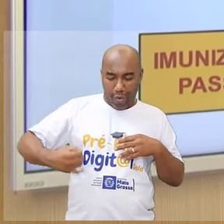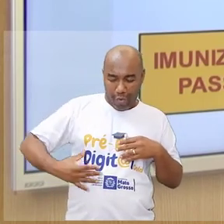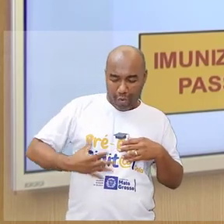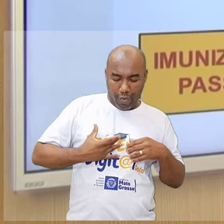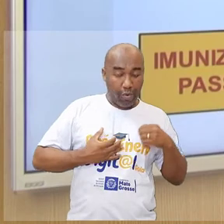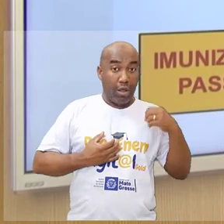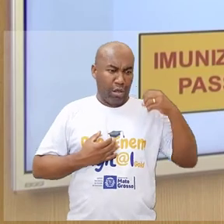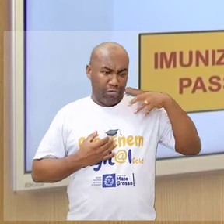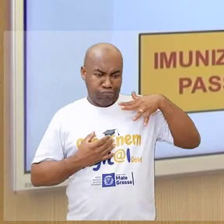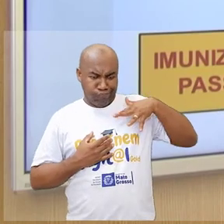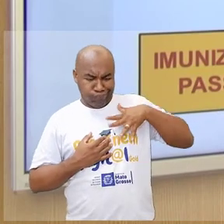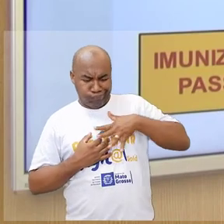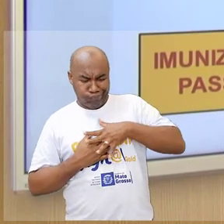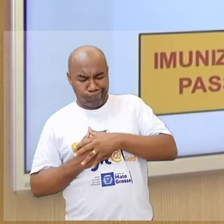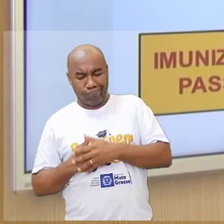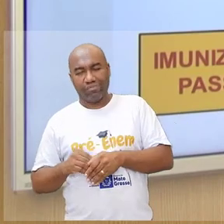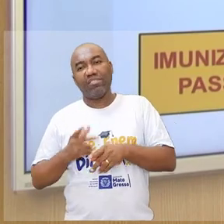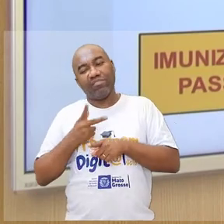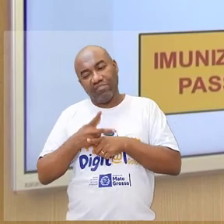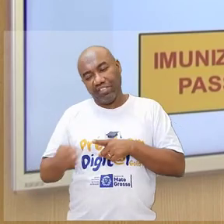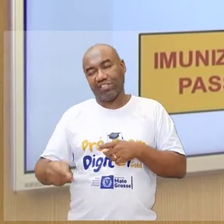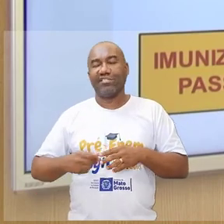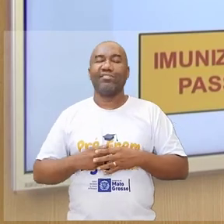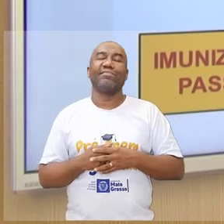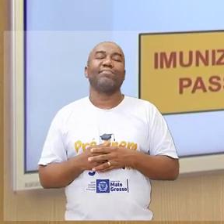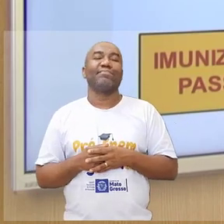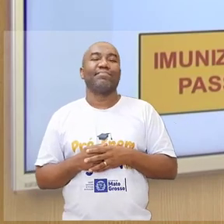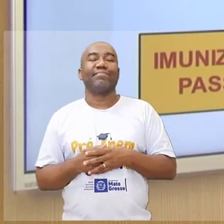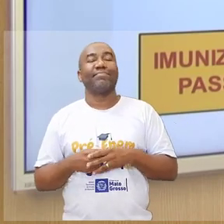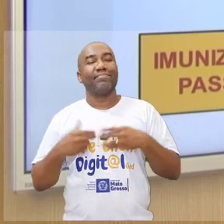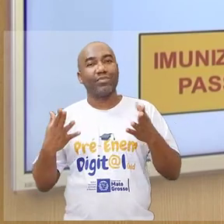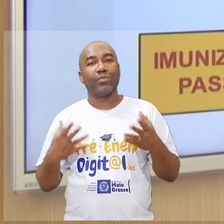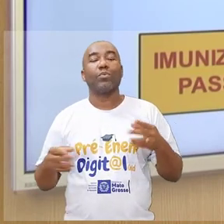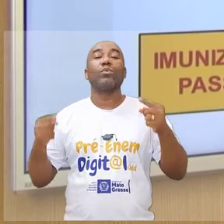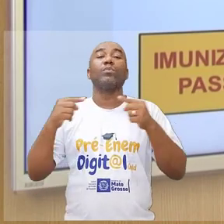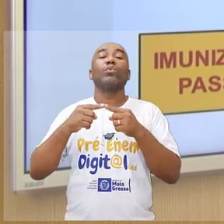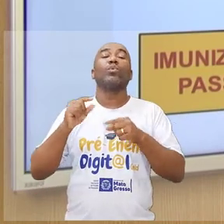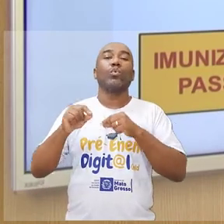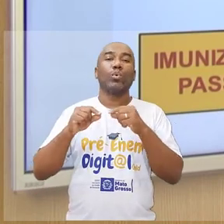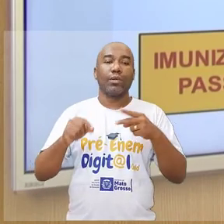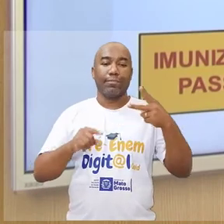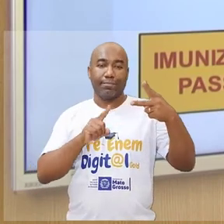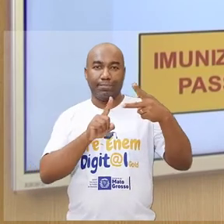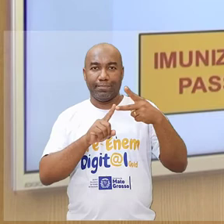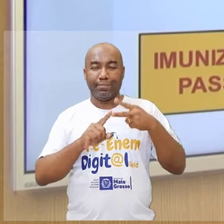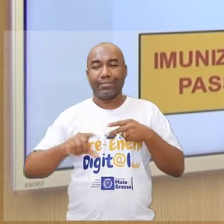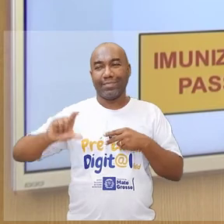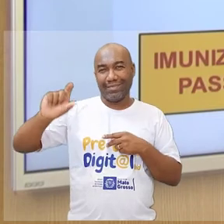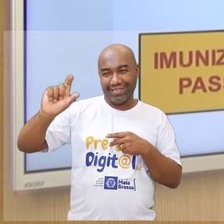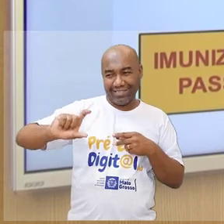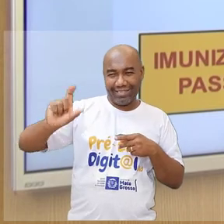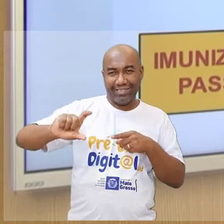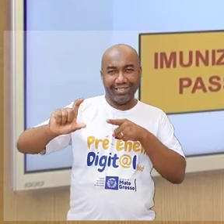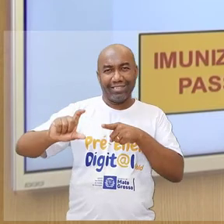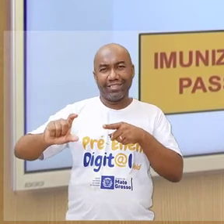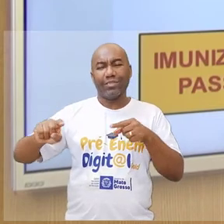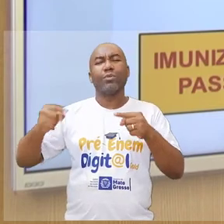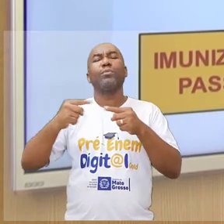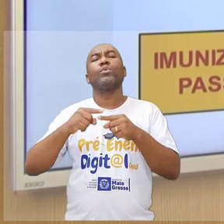para a diferença que o Enem cobra. A diferença que o Enem vai cobrar de vocês é isso aqui. A vacina é uma